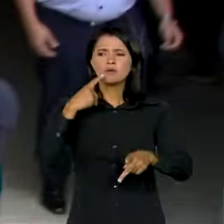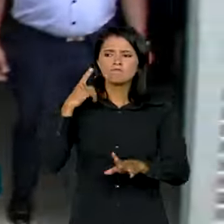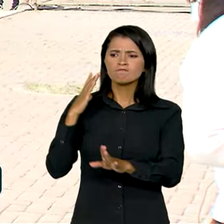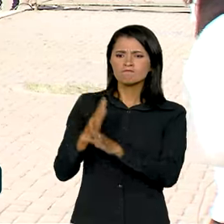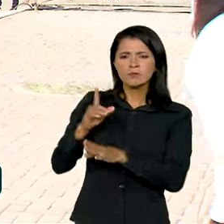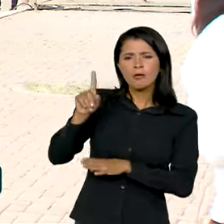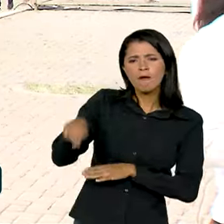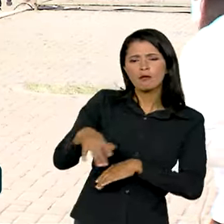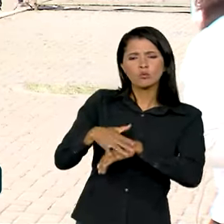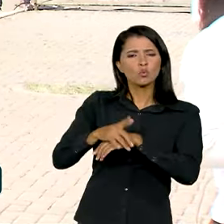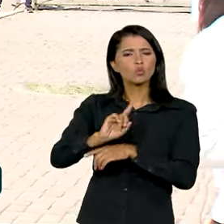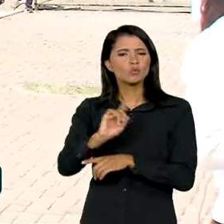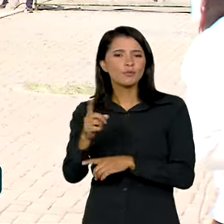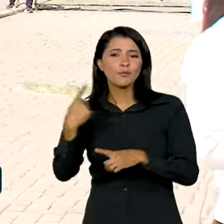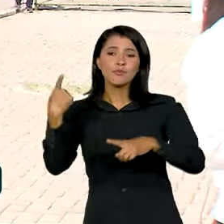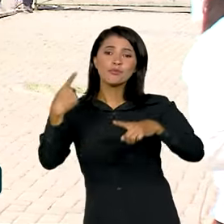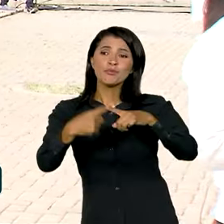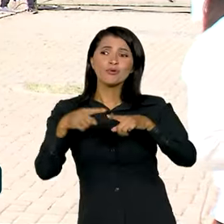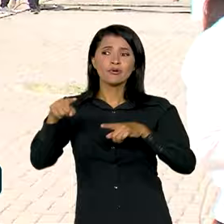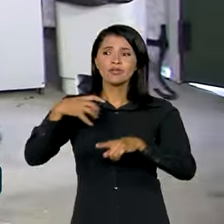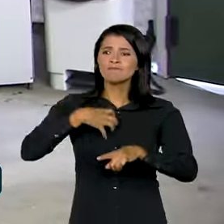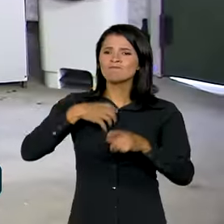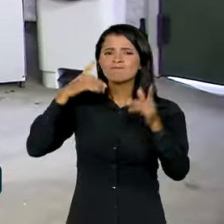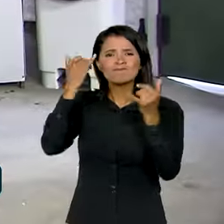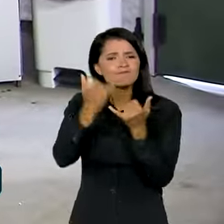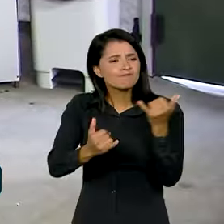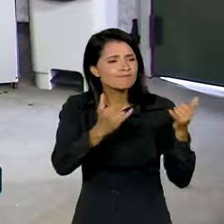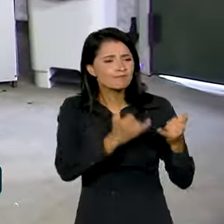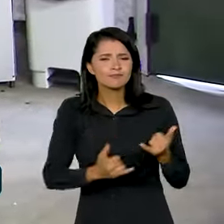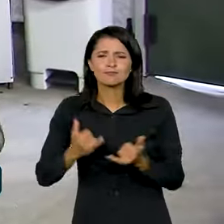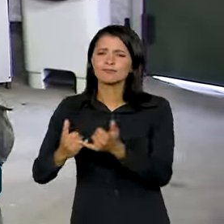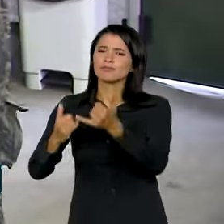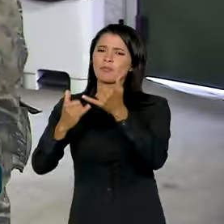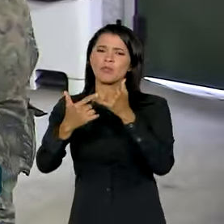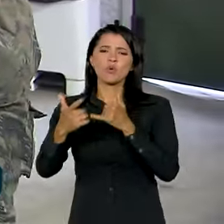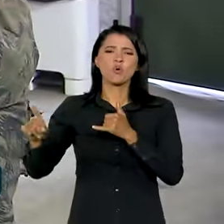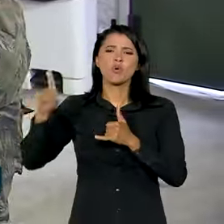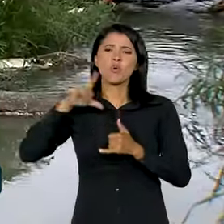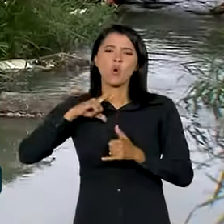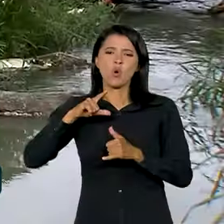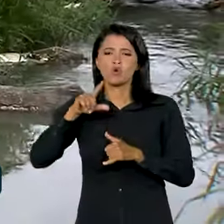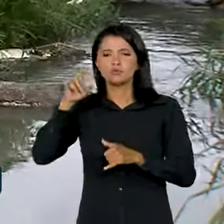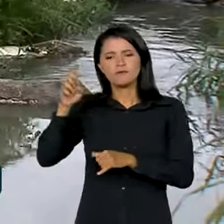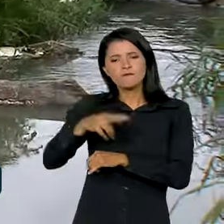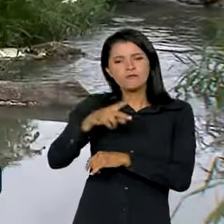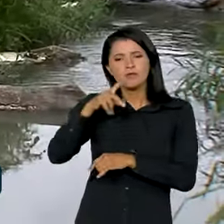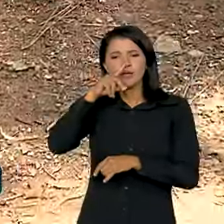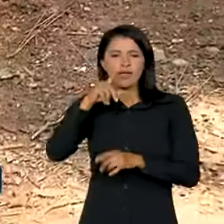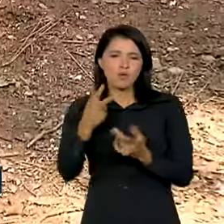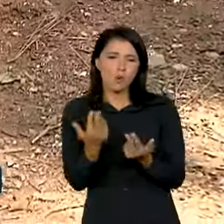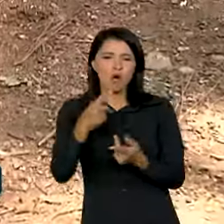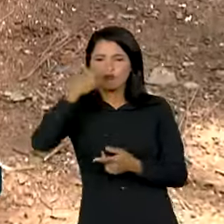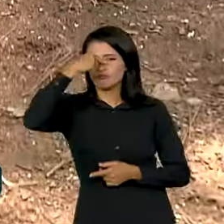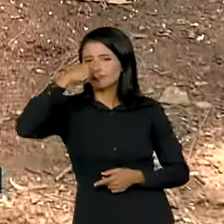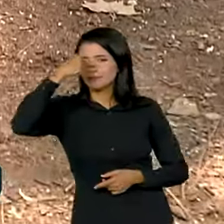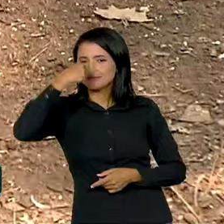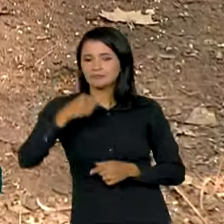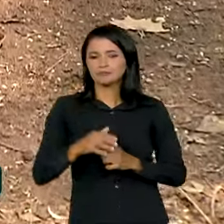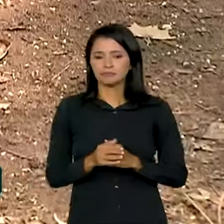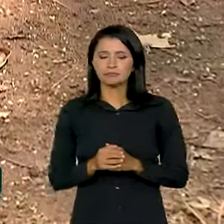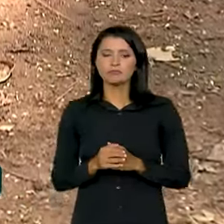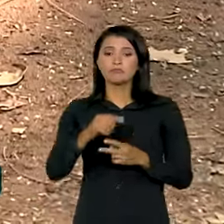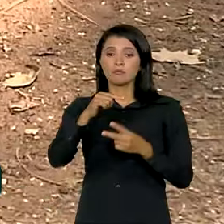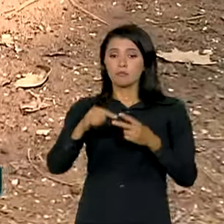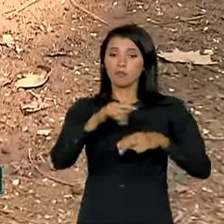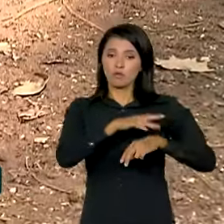doença já que os sintomas São muito parecidos com outras viroses como os da gripe embora as duas